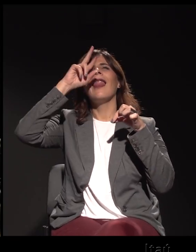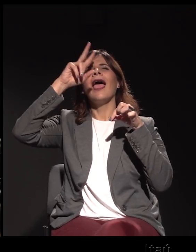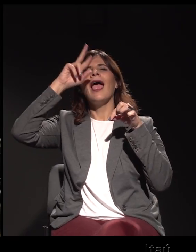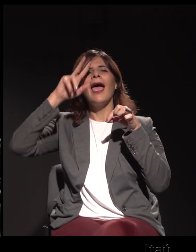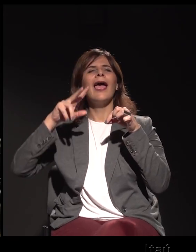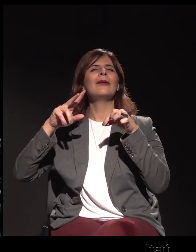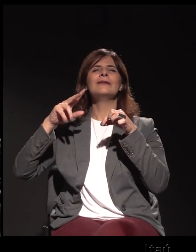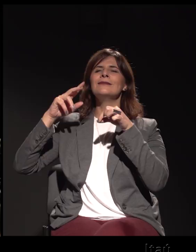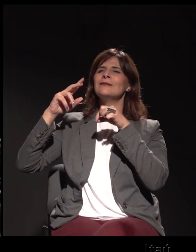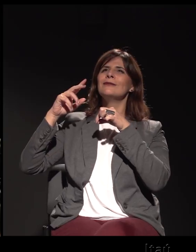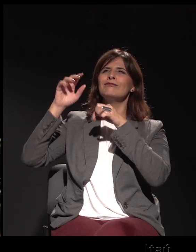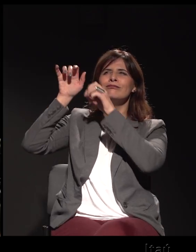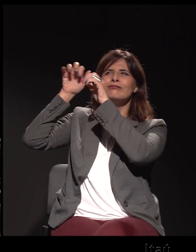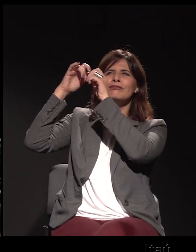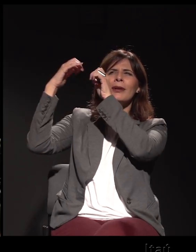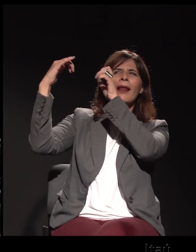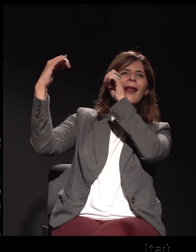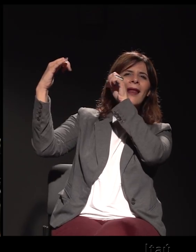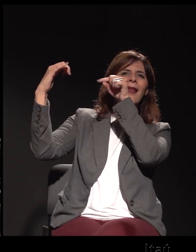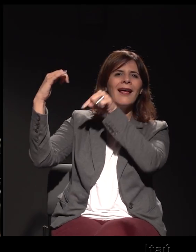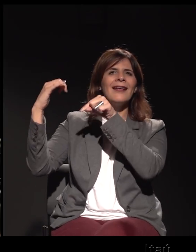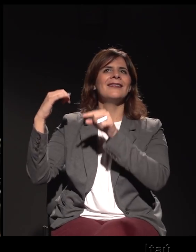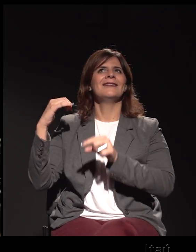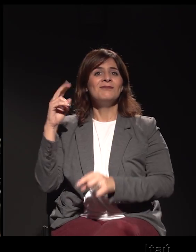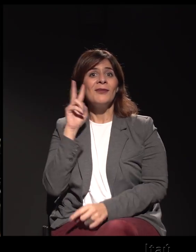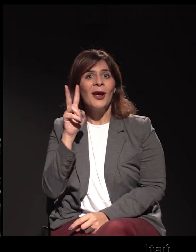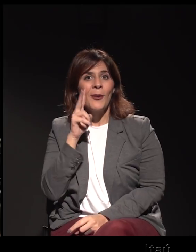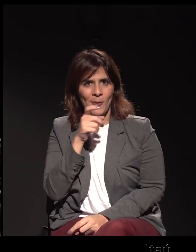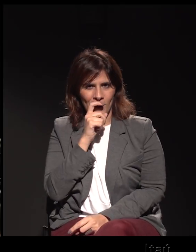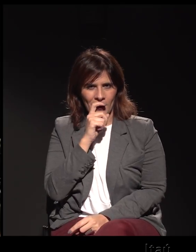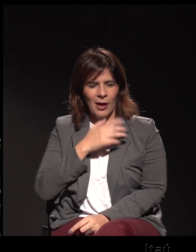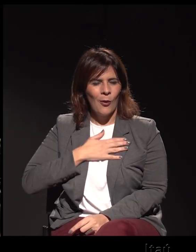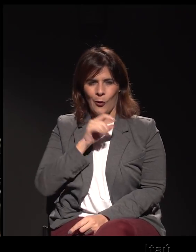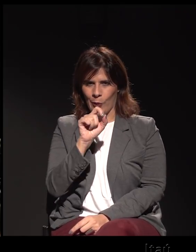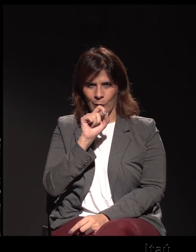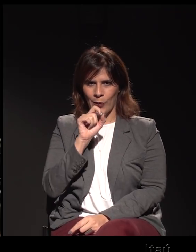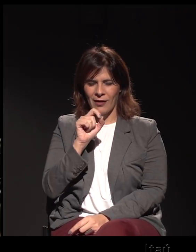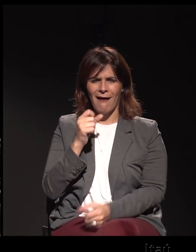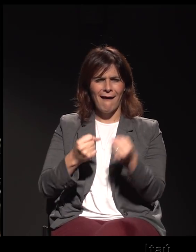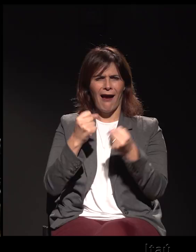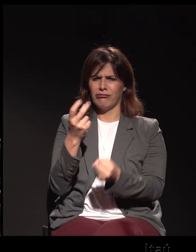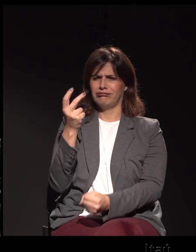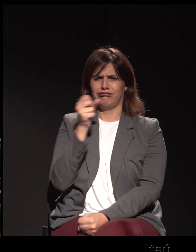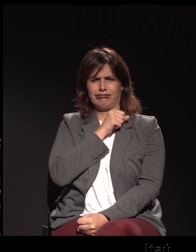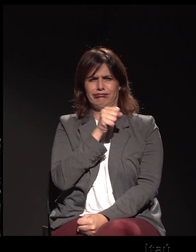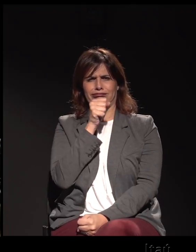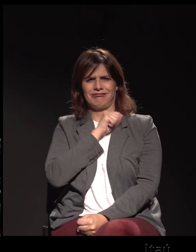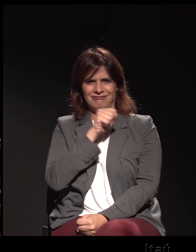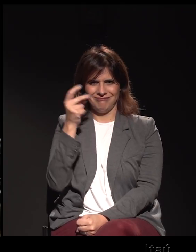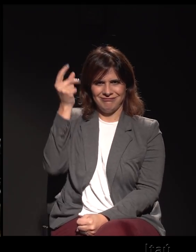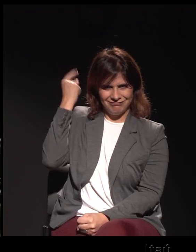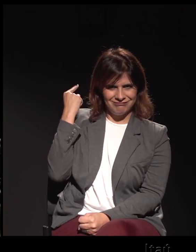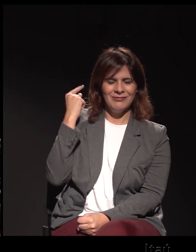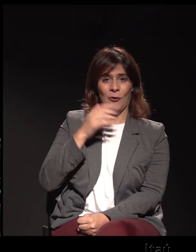Eu lembro o meu pai, ele gostava de carros antigos. E eu lembro que ele tinha um carro que